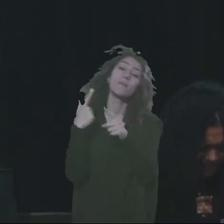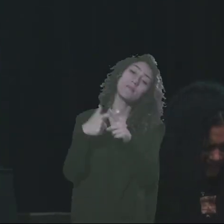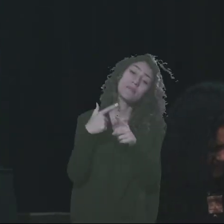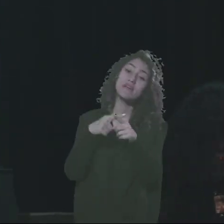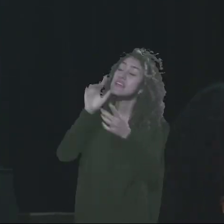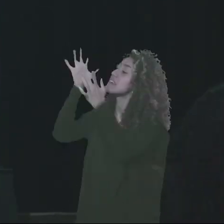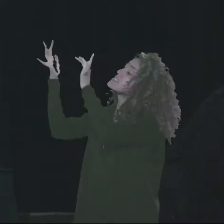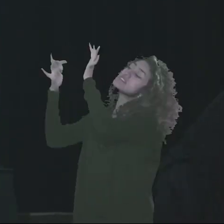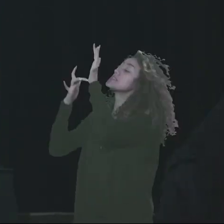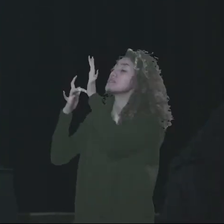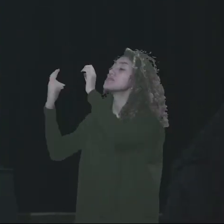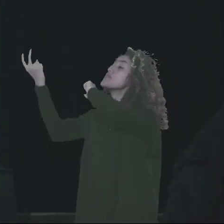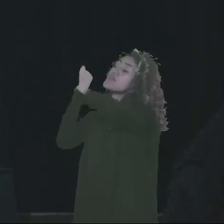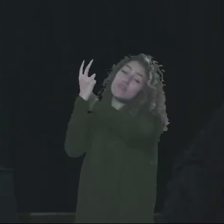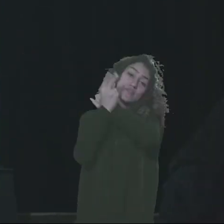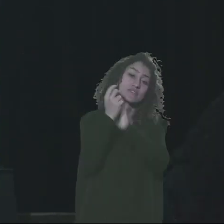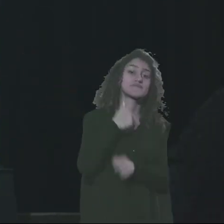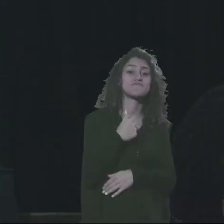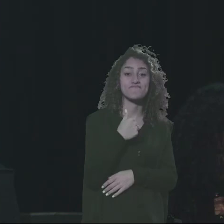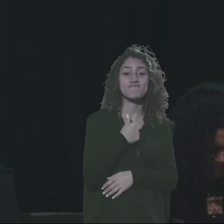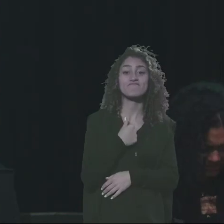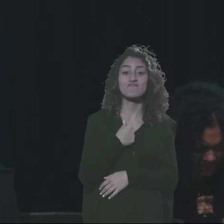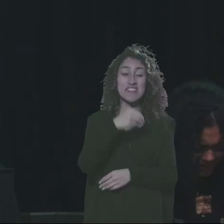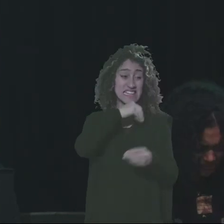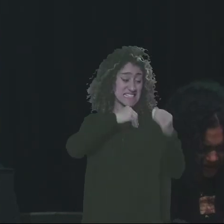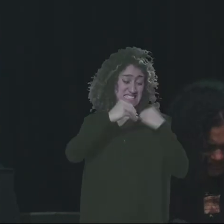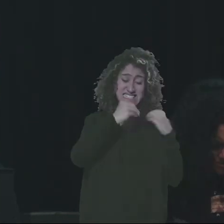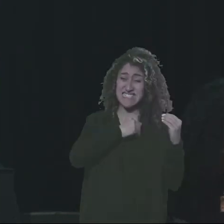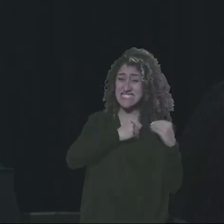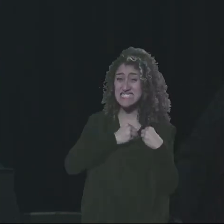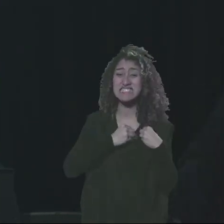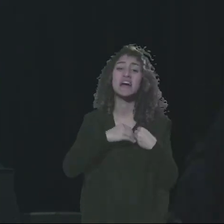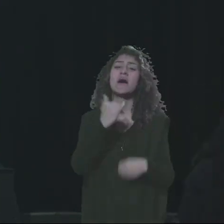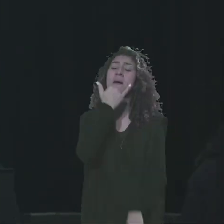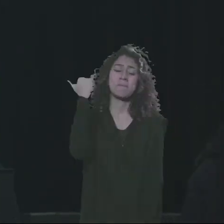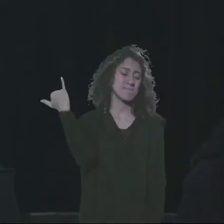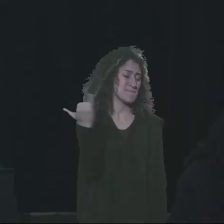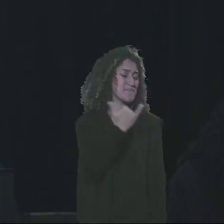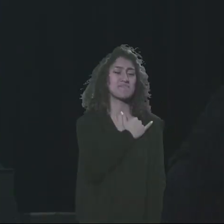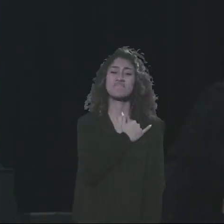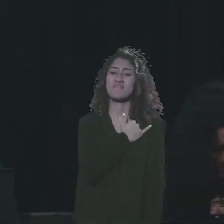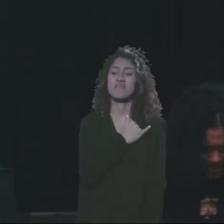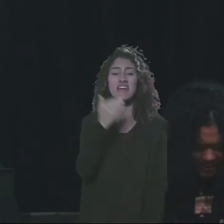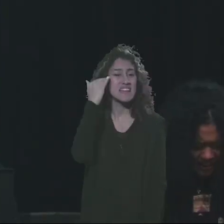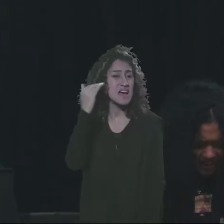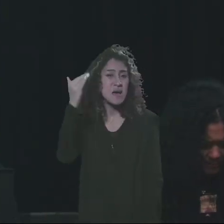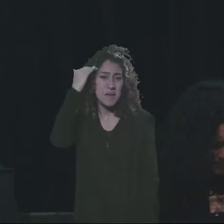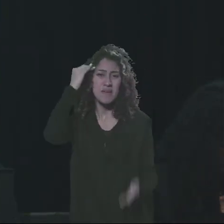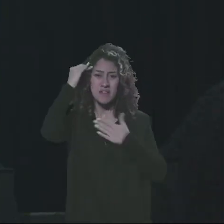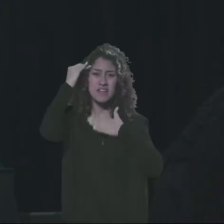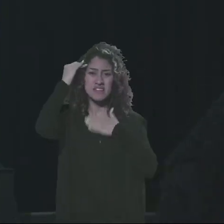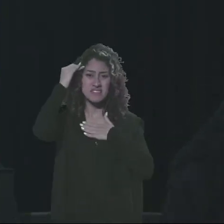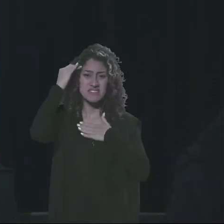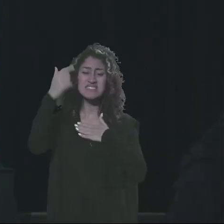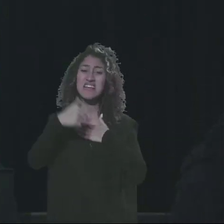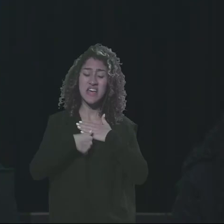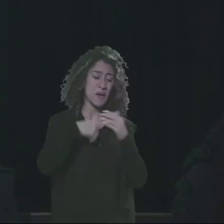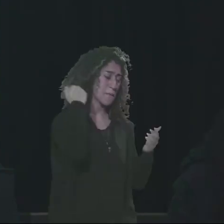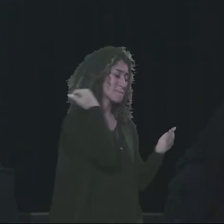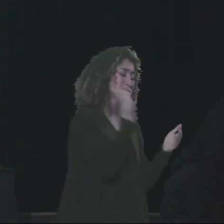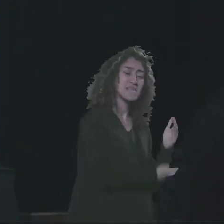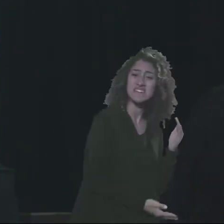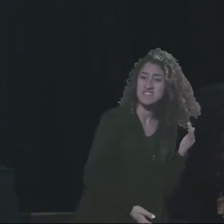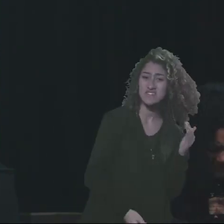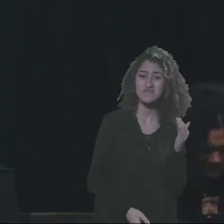mim. Ele perdoa os meus pecados. Na minha adolescência eu desperdicei uma parte dela em